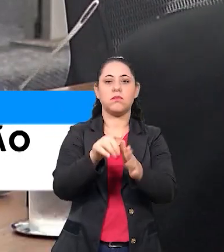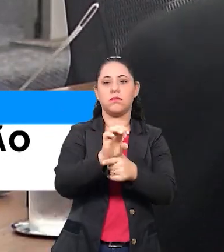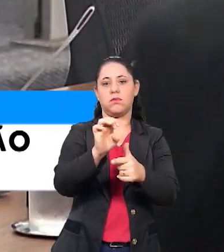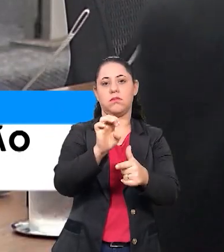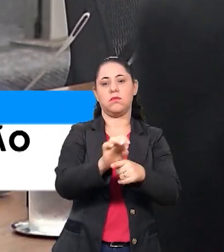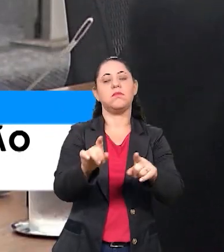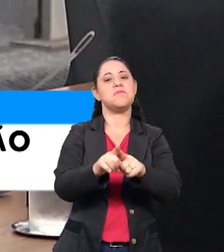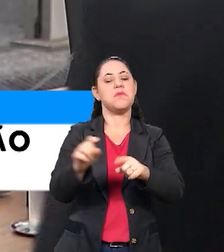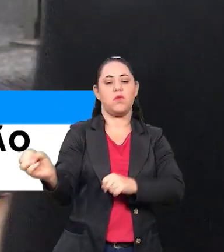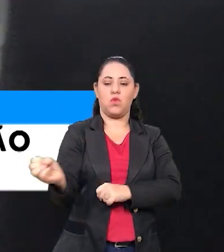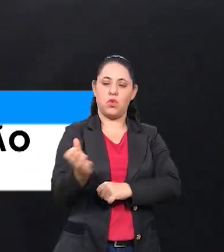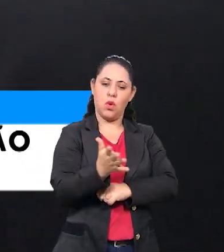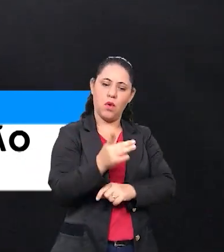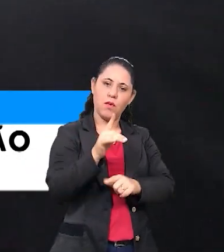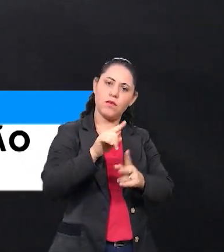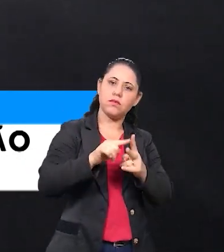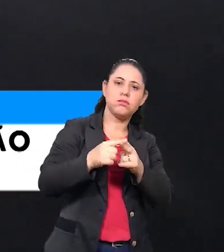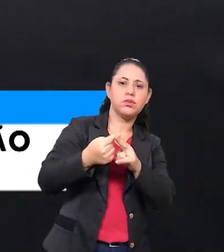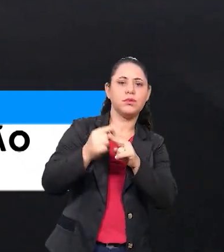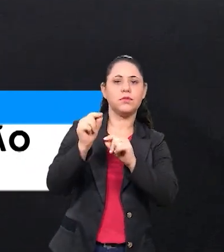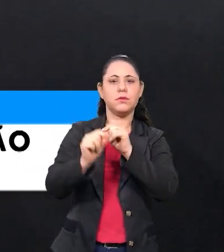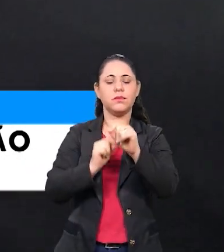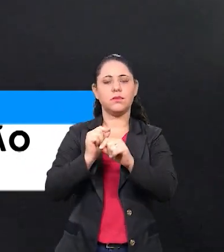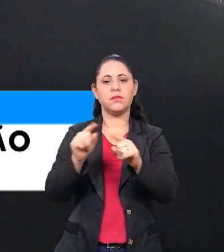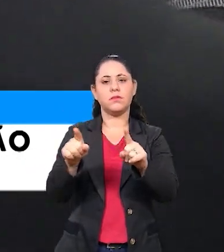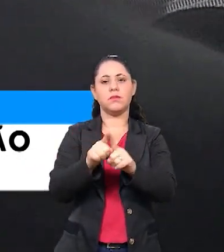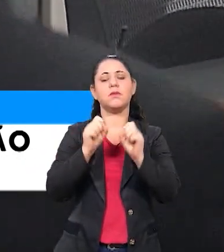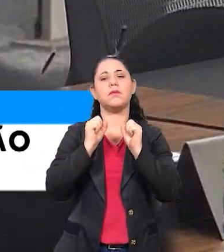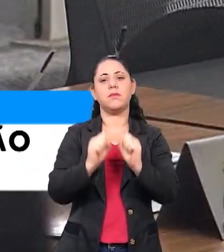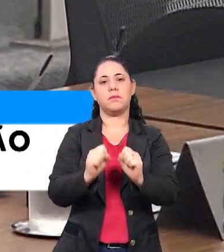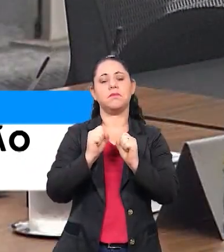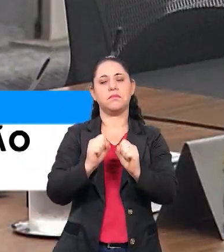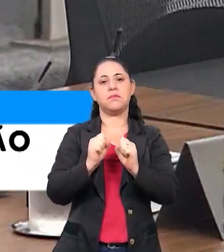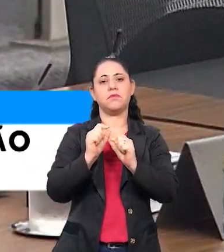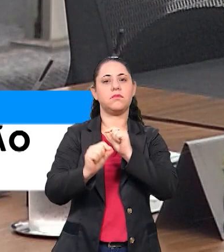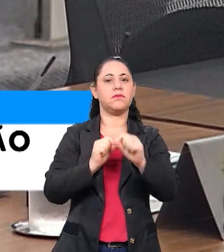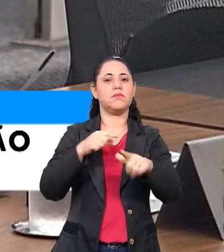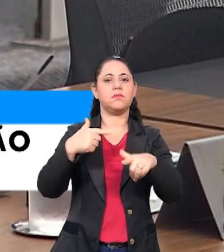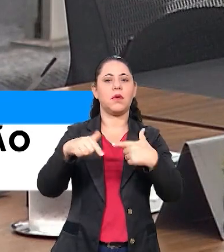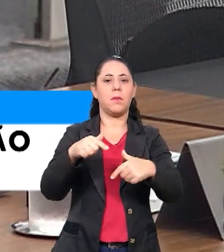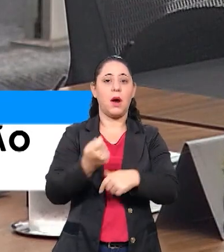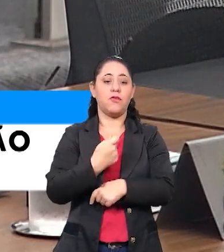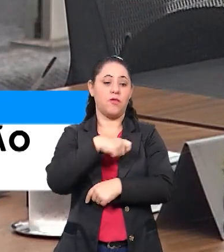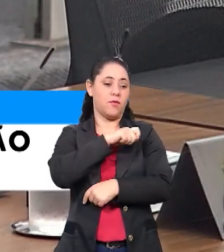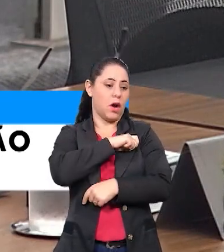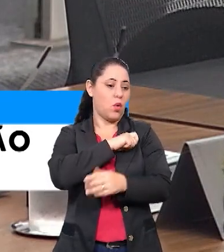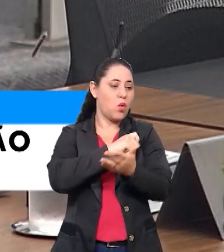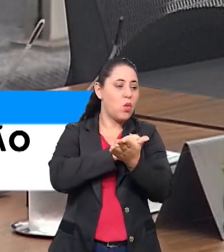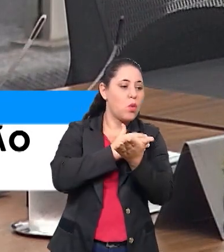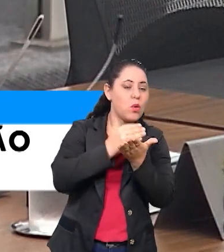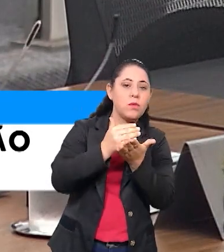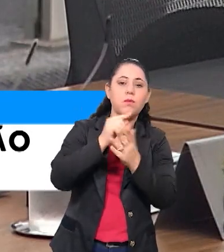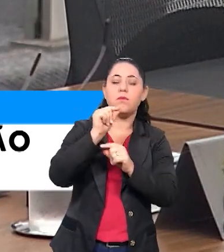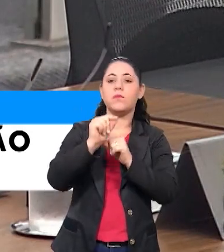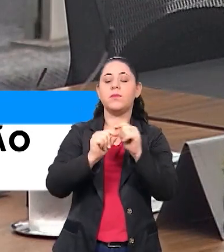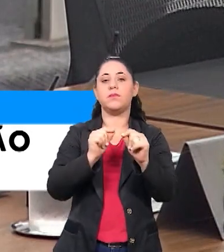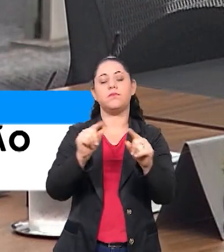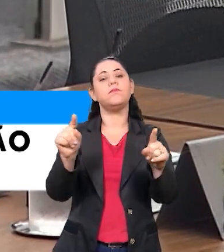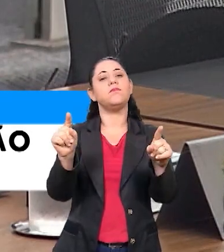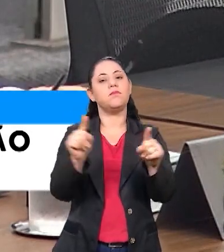Grosso do Sul, é inovador, à medida que possibilita, inclusive, o trabalho de fiscalização